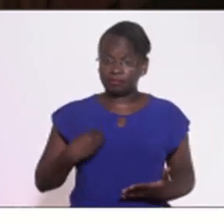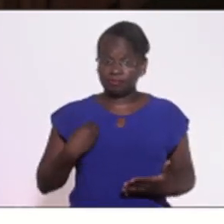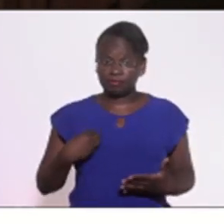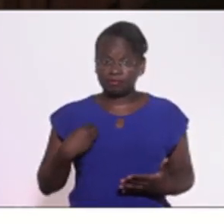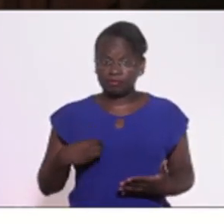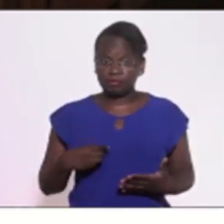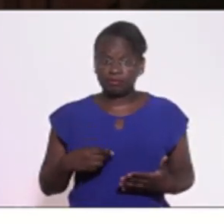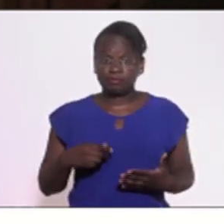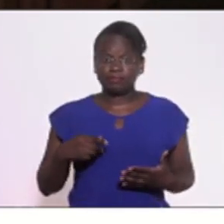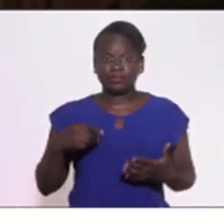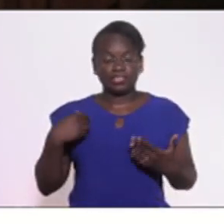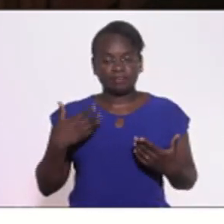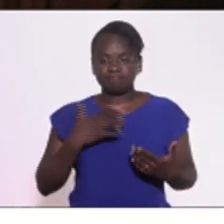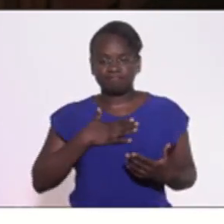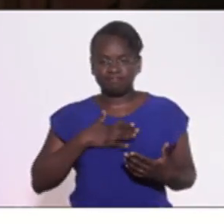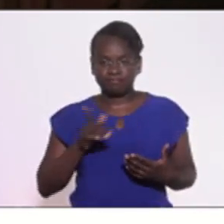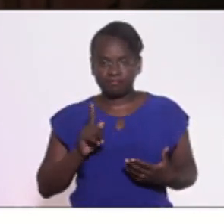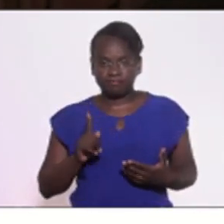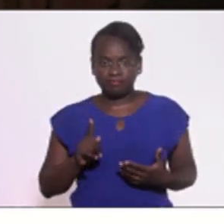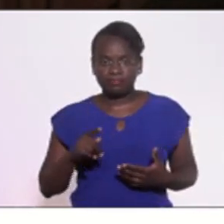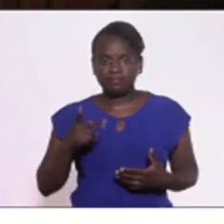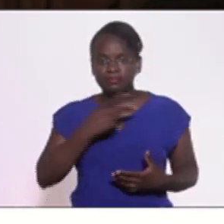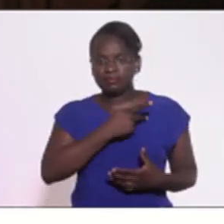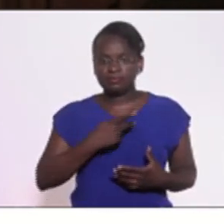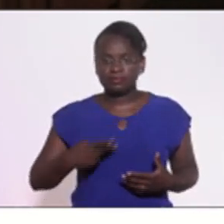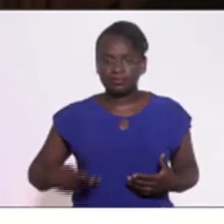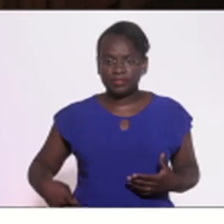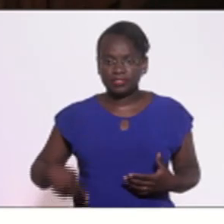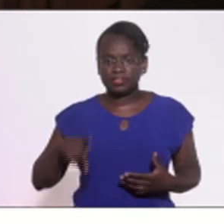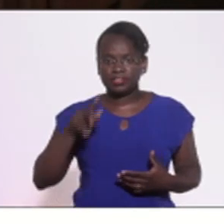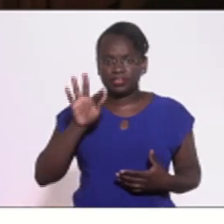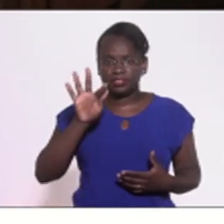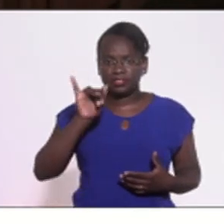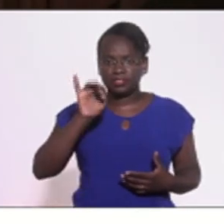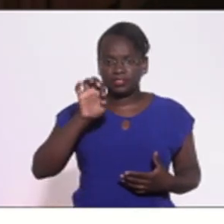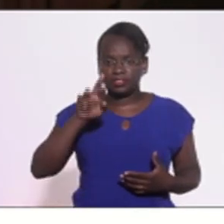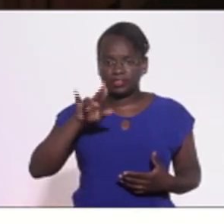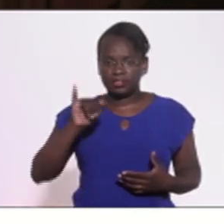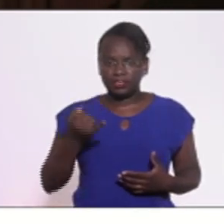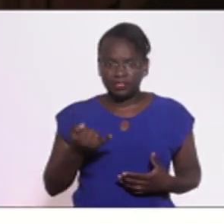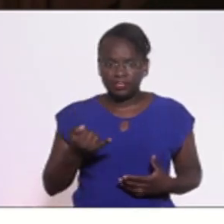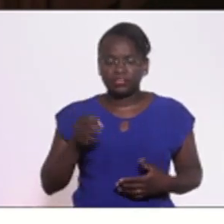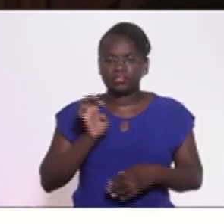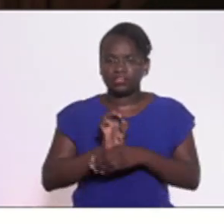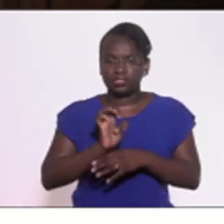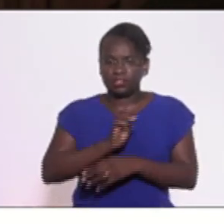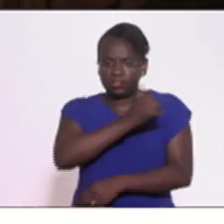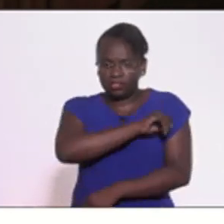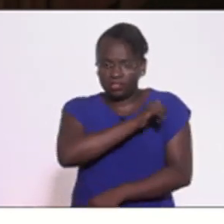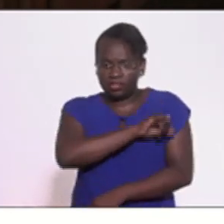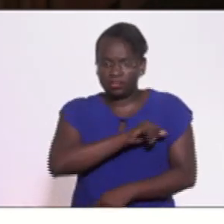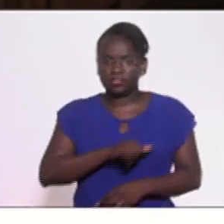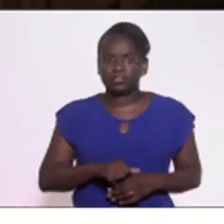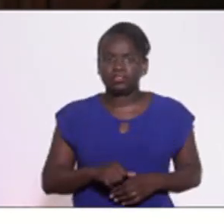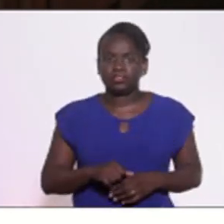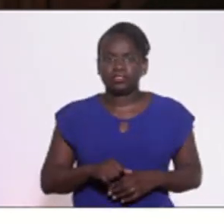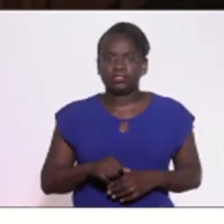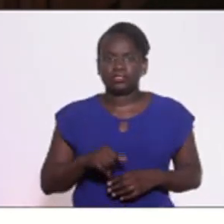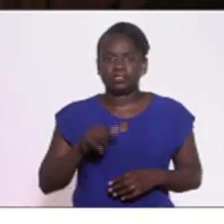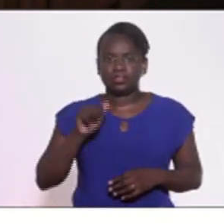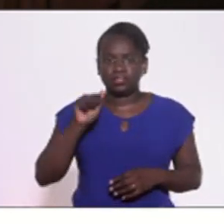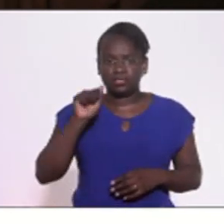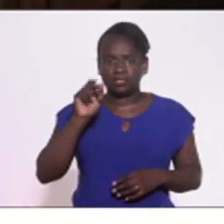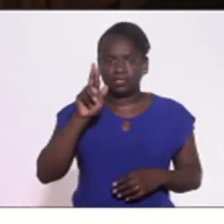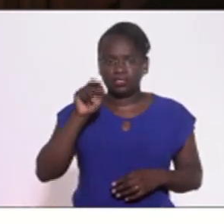em desagravo do presidente da Federação Israelita do Estado do Rio de Janeiro, o senhor